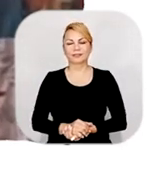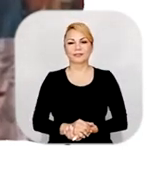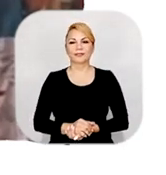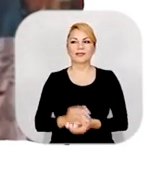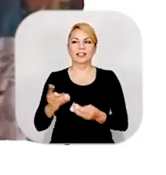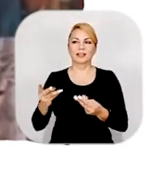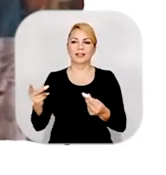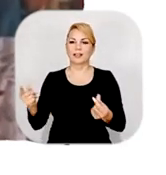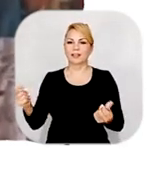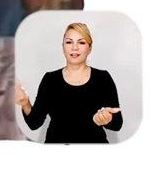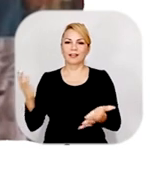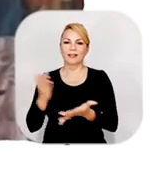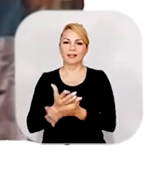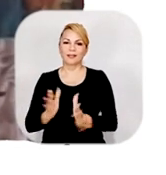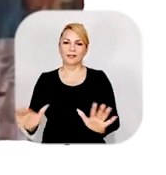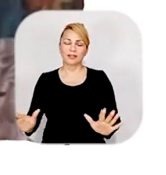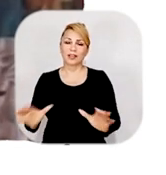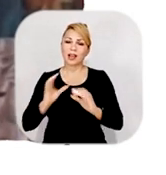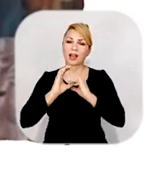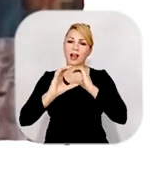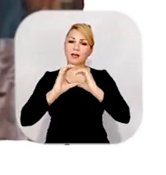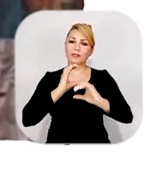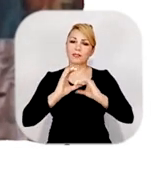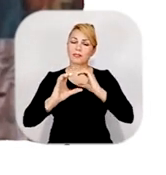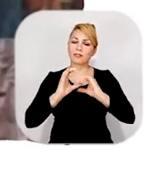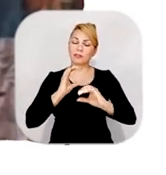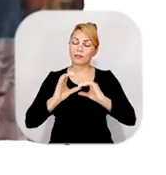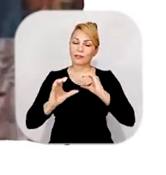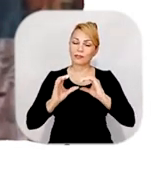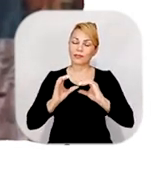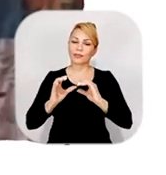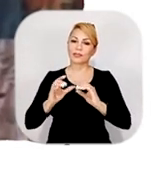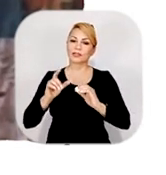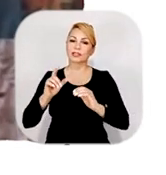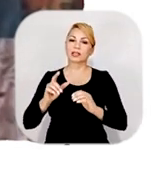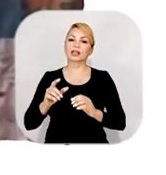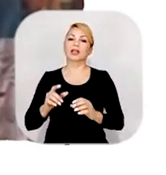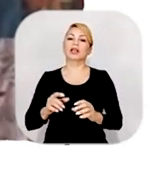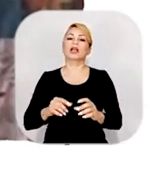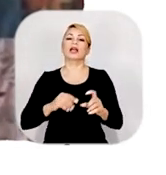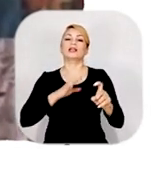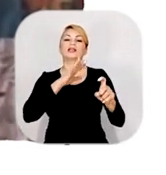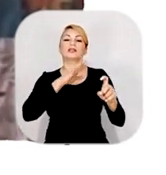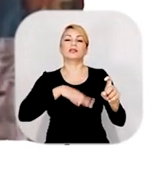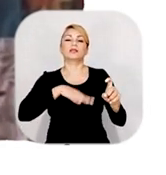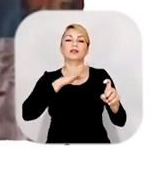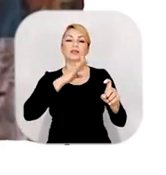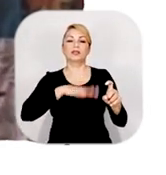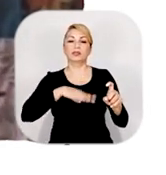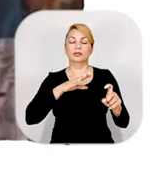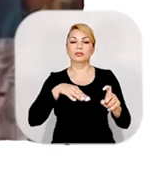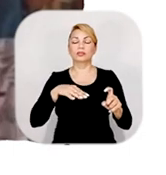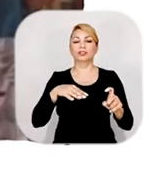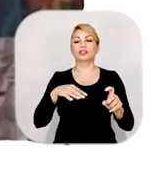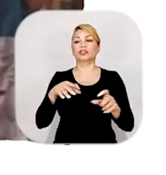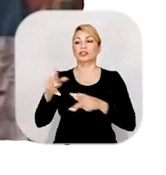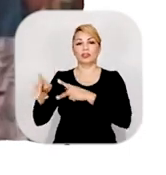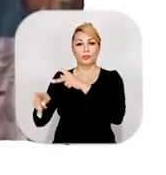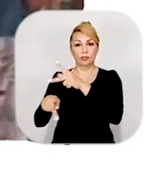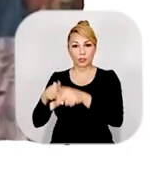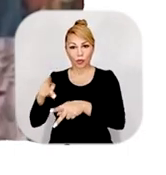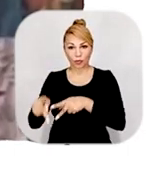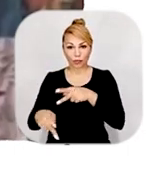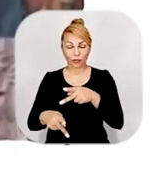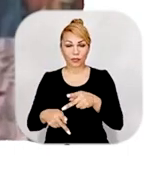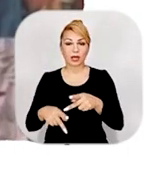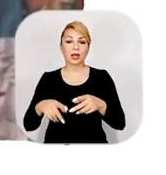música que é tocada relaciona a mitologia do povo, e até que